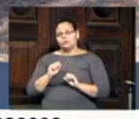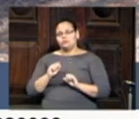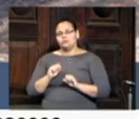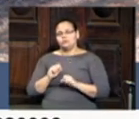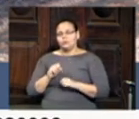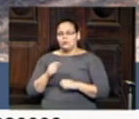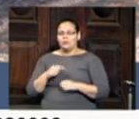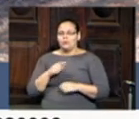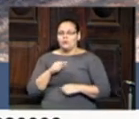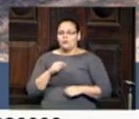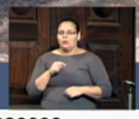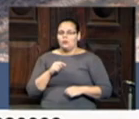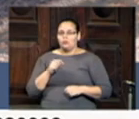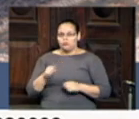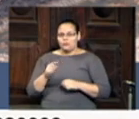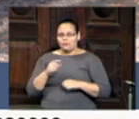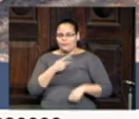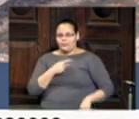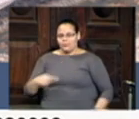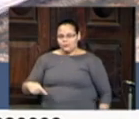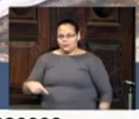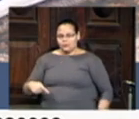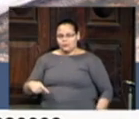Vossa Excelência é o presidente da comissão? Não.